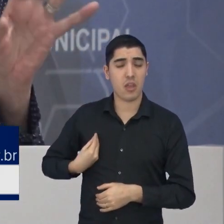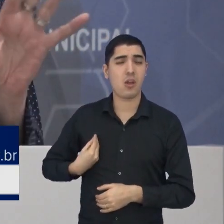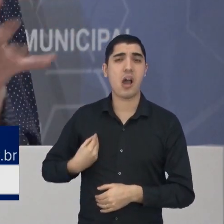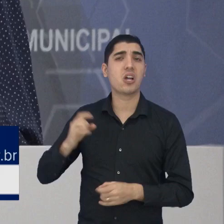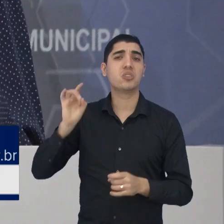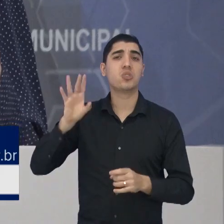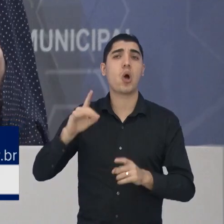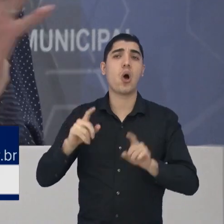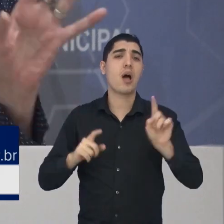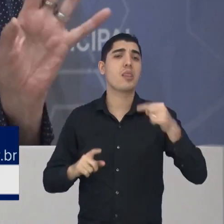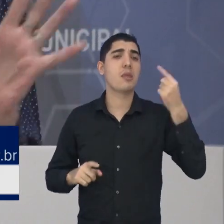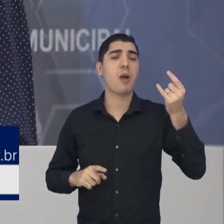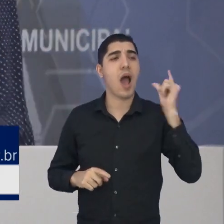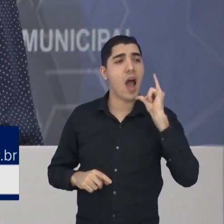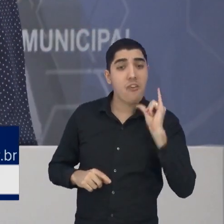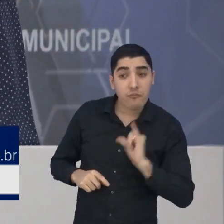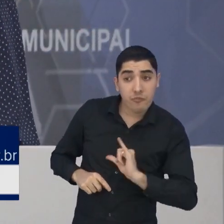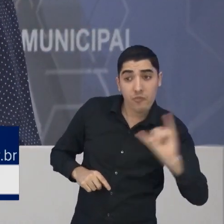comunicado que